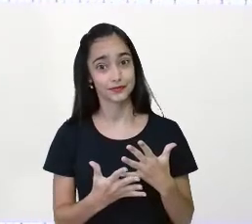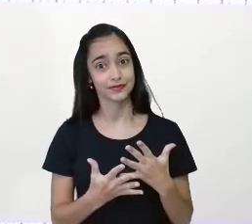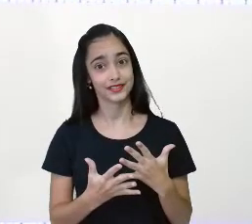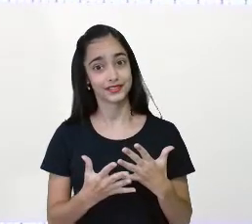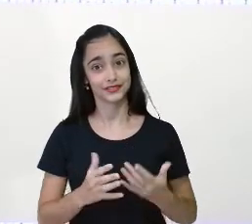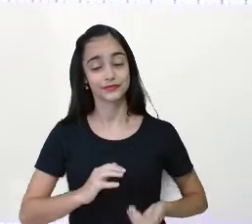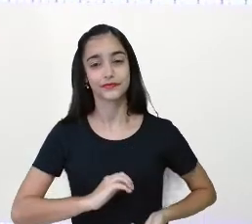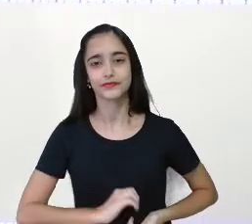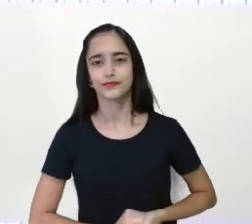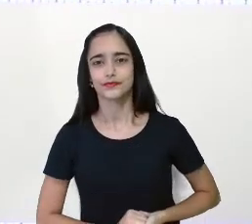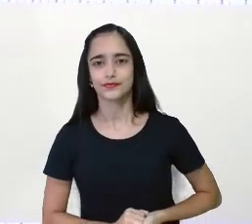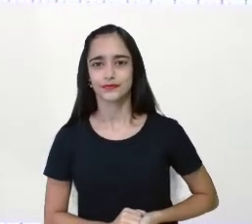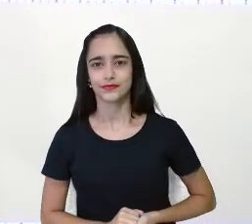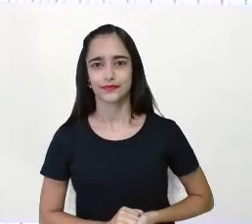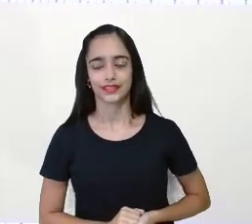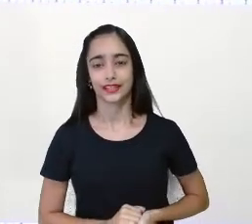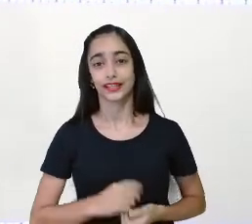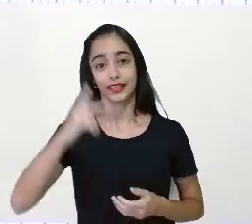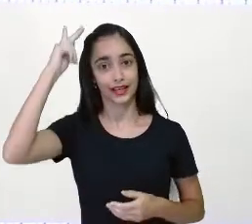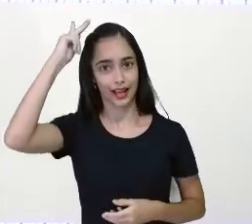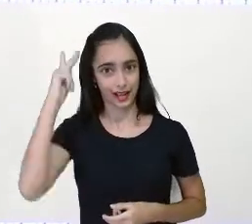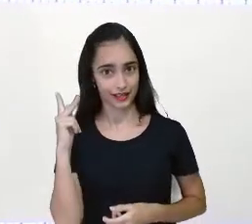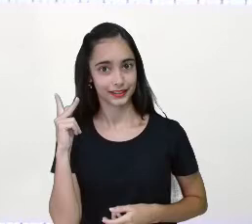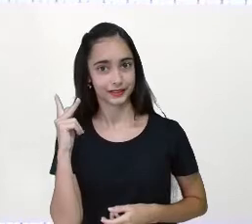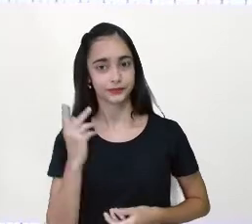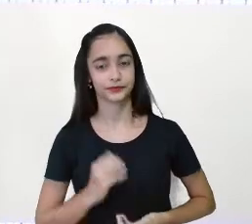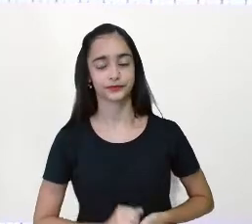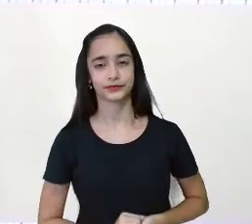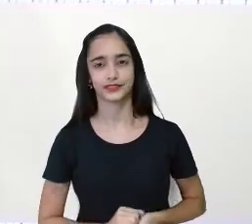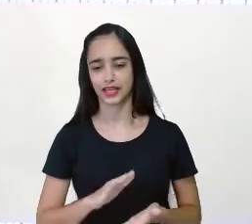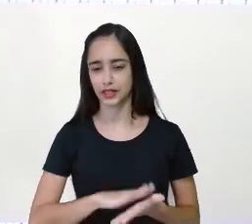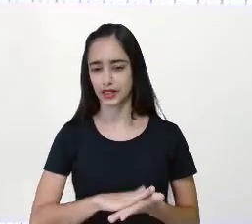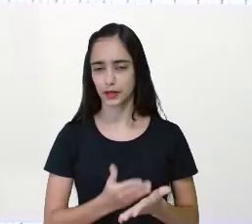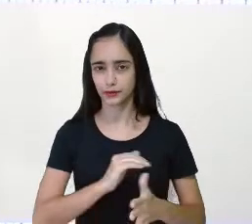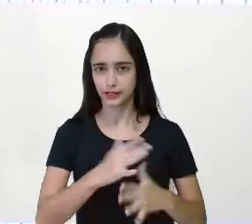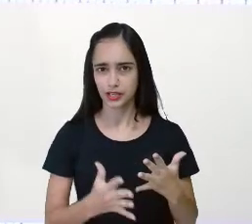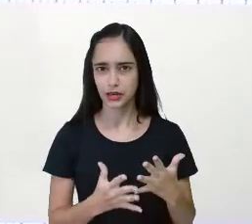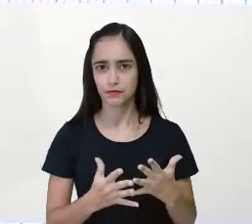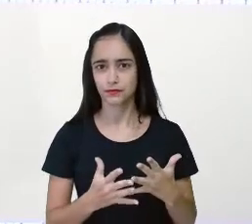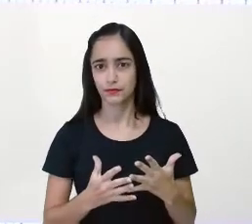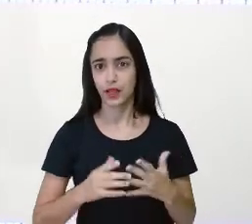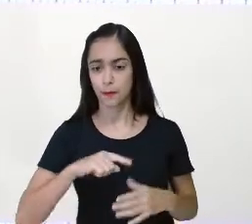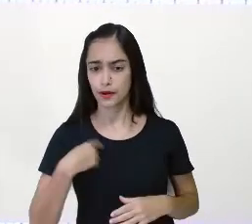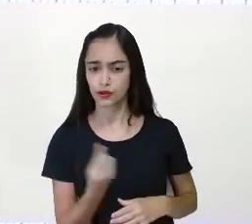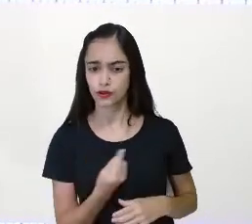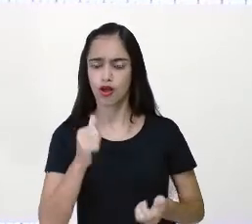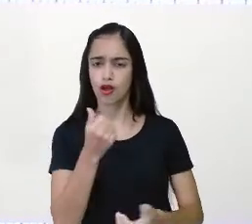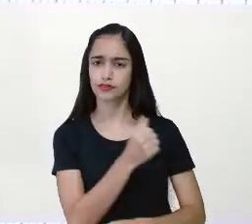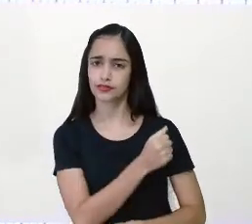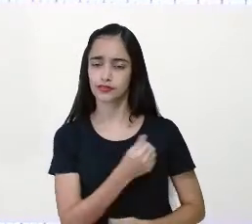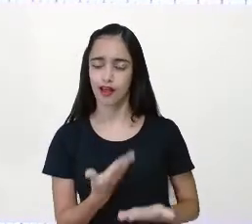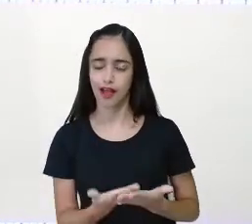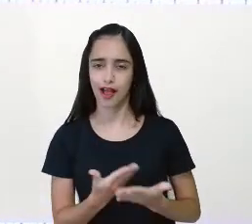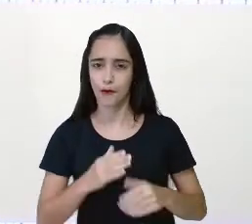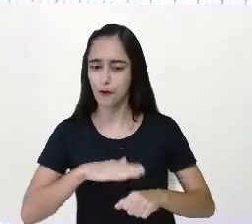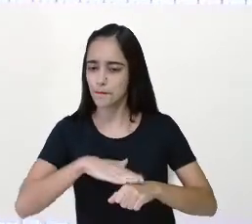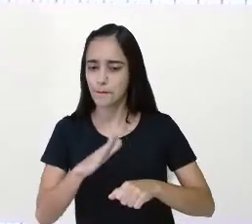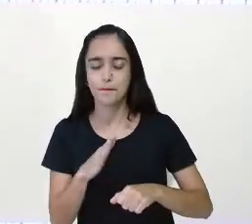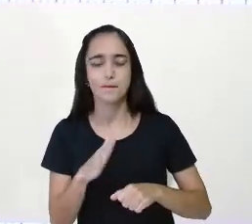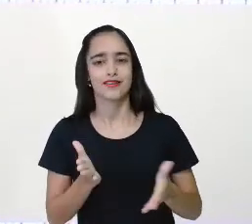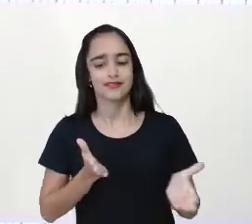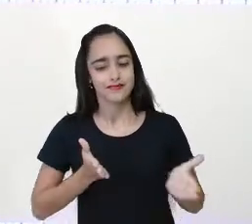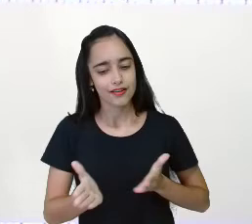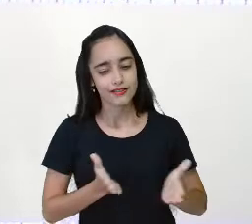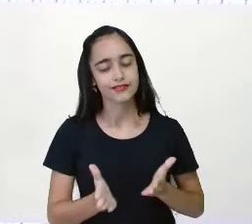língua brasileira de sinais. Karen vai levar essa aula a mais pessoas, vai tornar essa aula mais